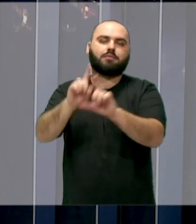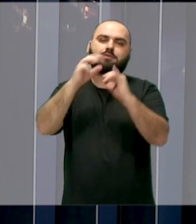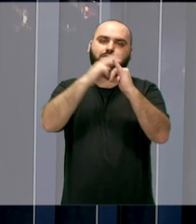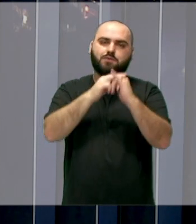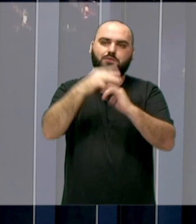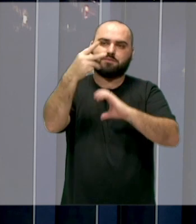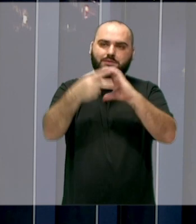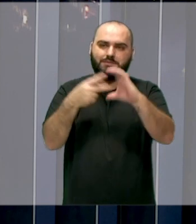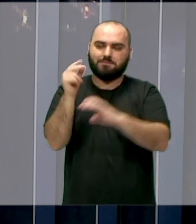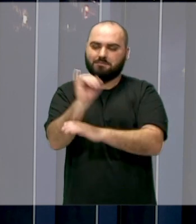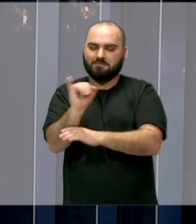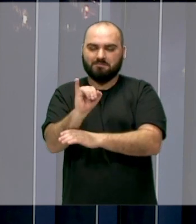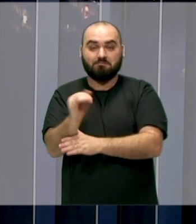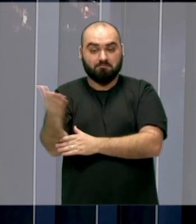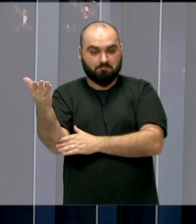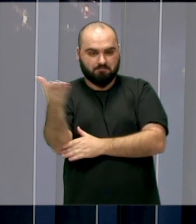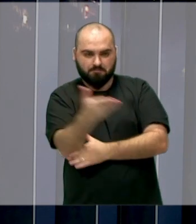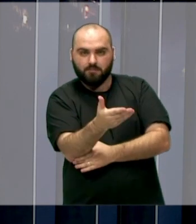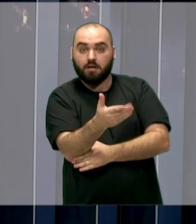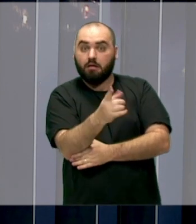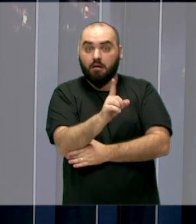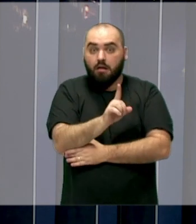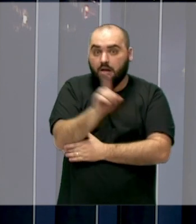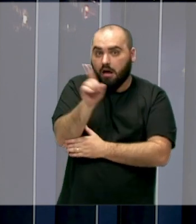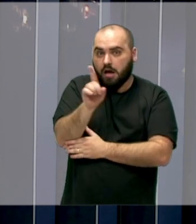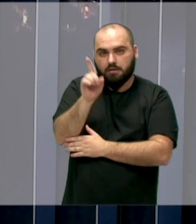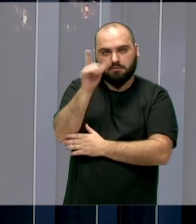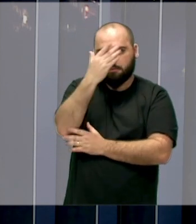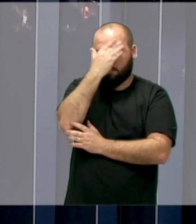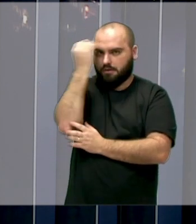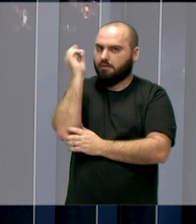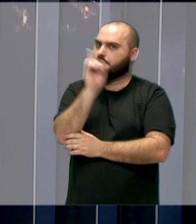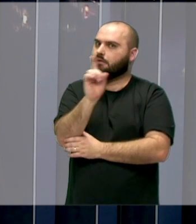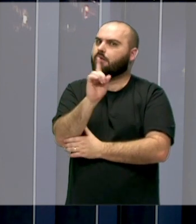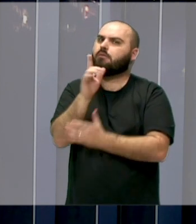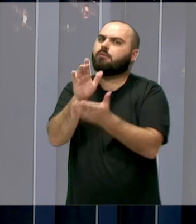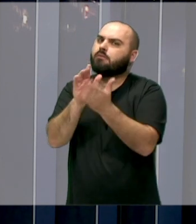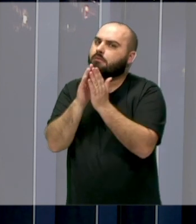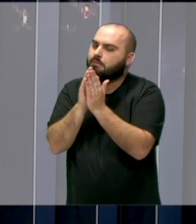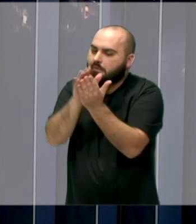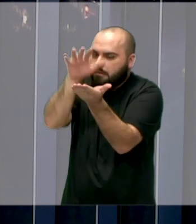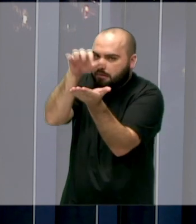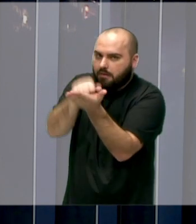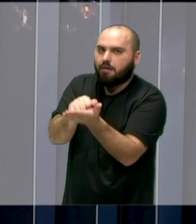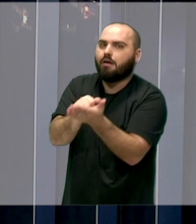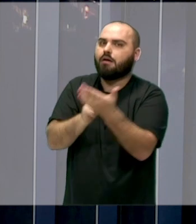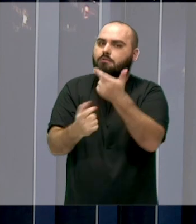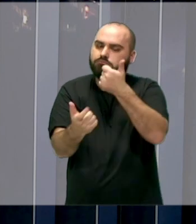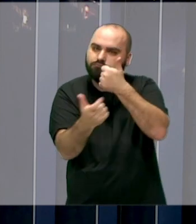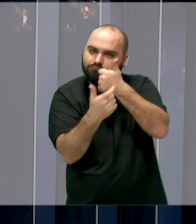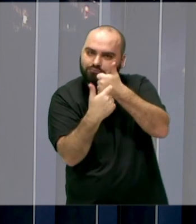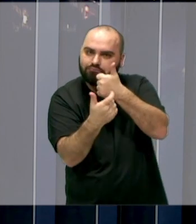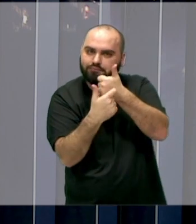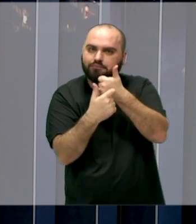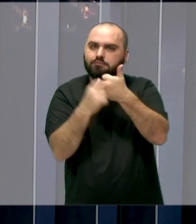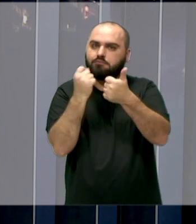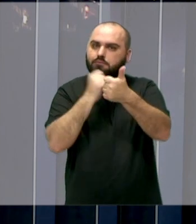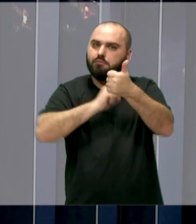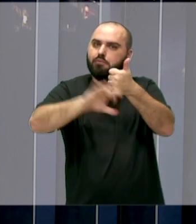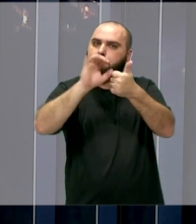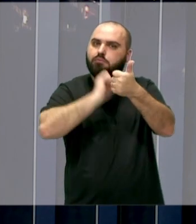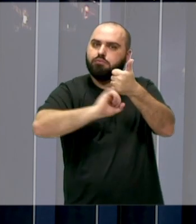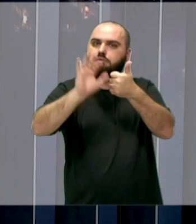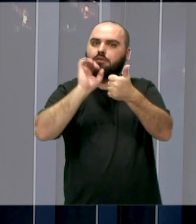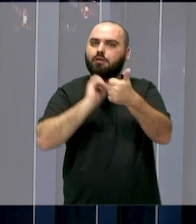da Câmara de Vereadores de Itajaí. E lá não esqueça, viu? Se inscreva no nosso canal, compartilhe os nossos vídeos e deixe o